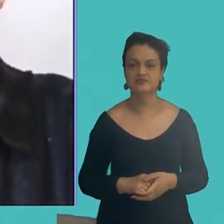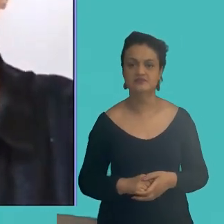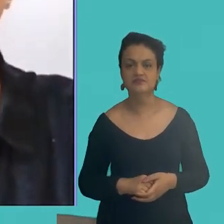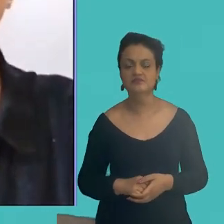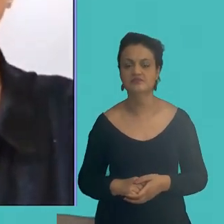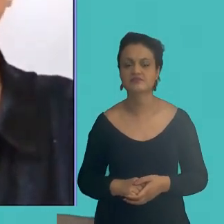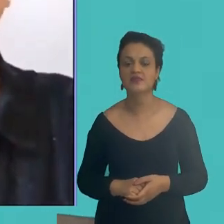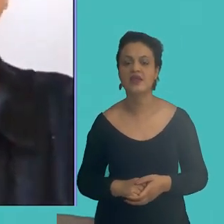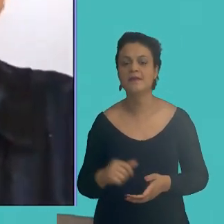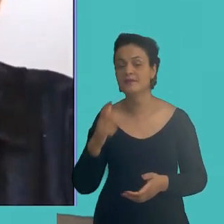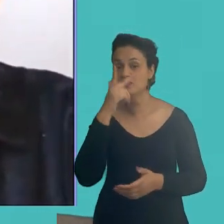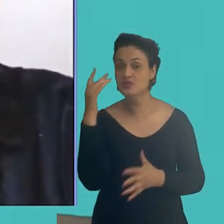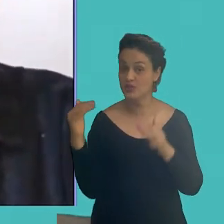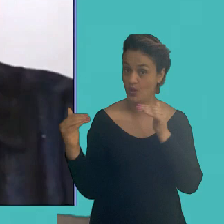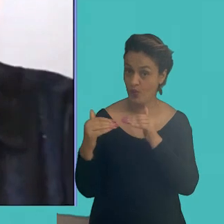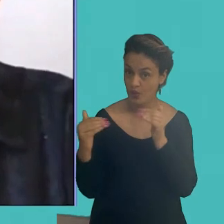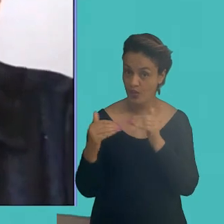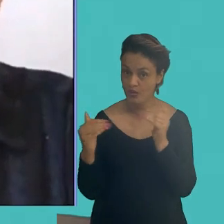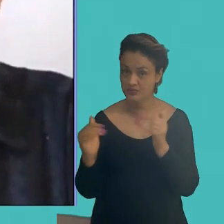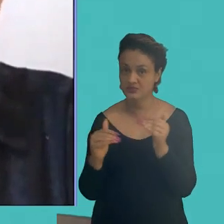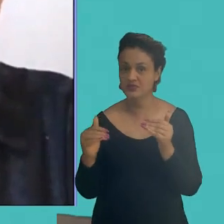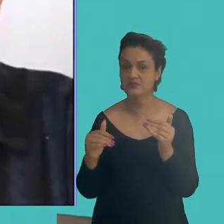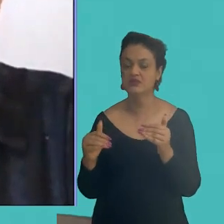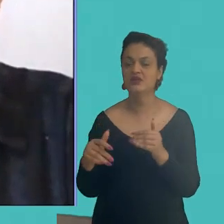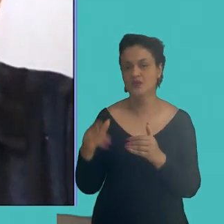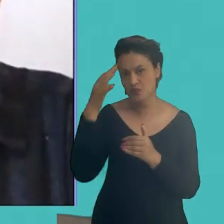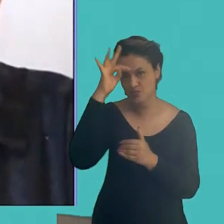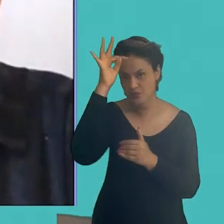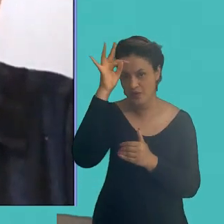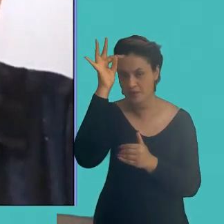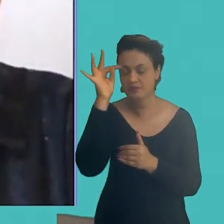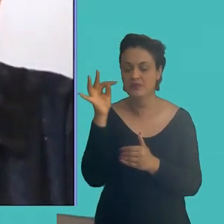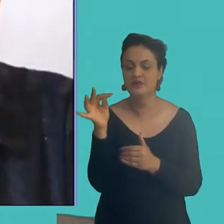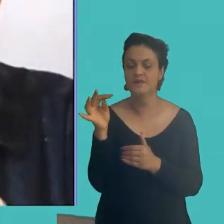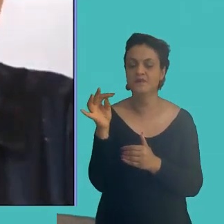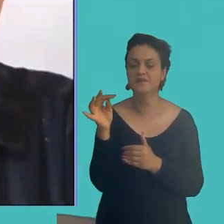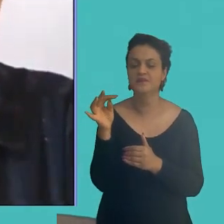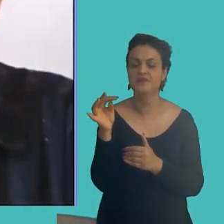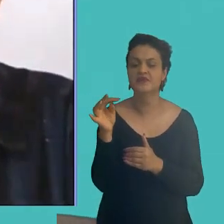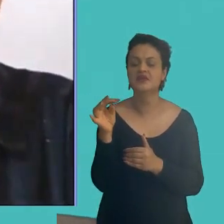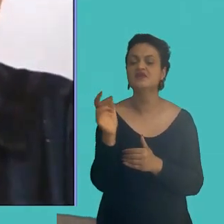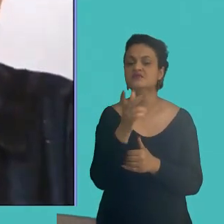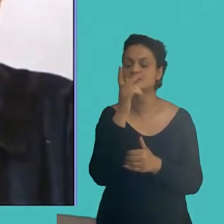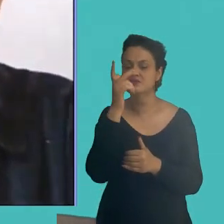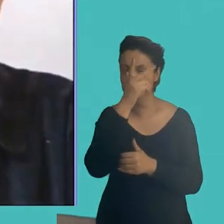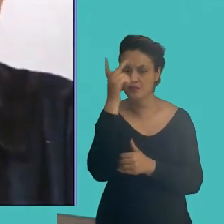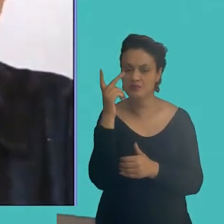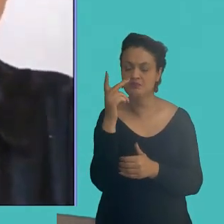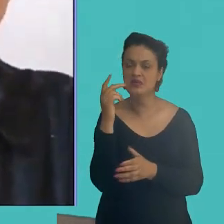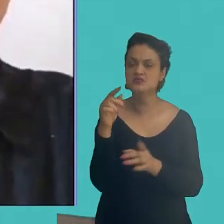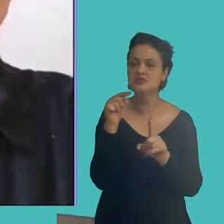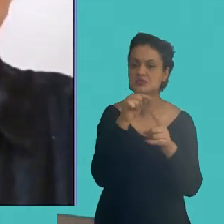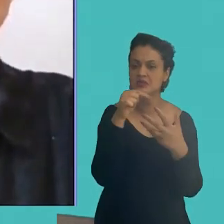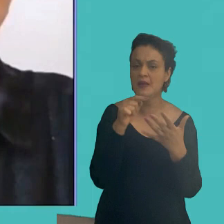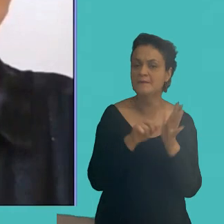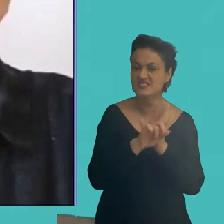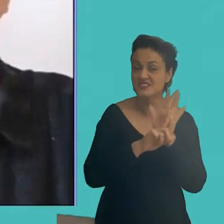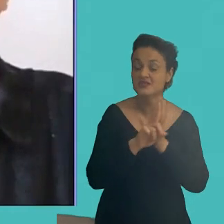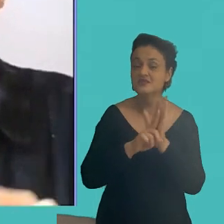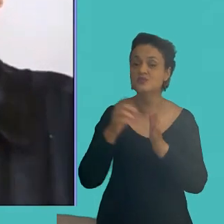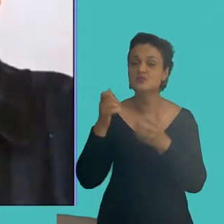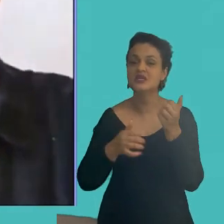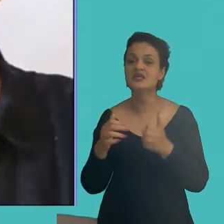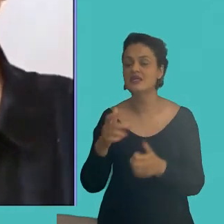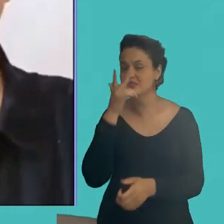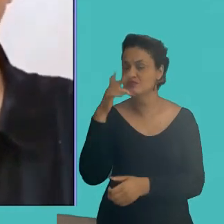Apoiadores do partido republicano ao qual Trump pertence são apontados por pesquisas como um dos